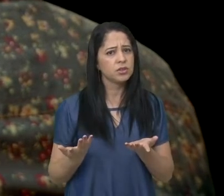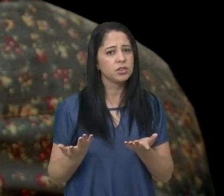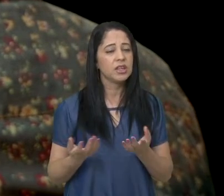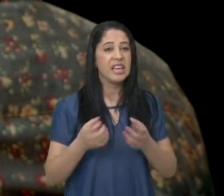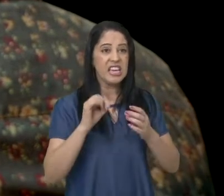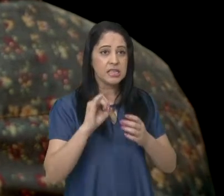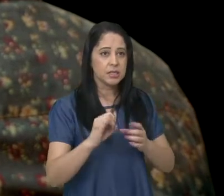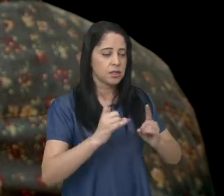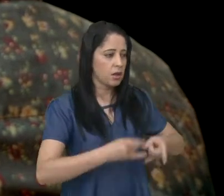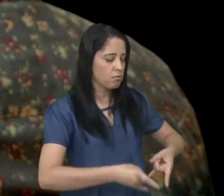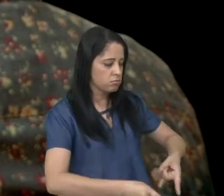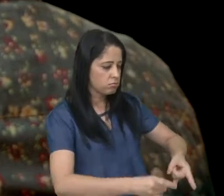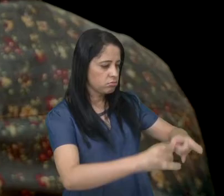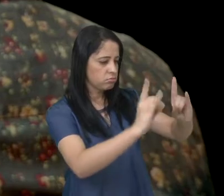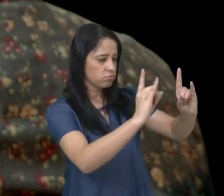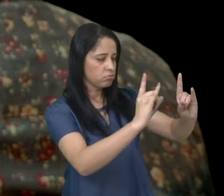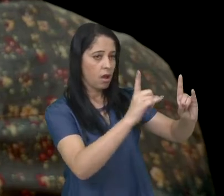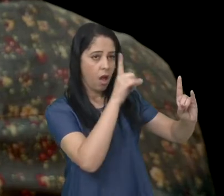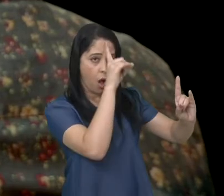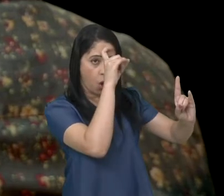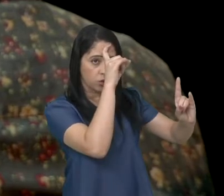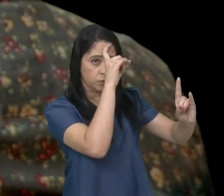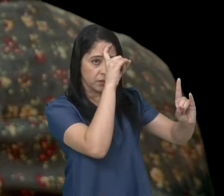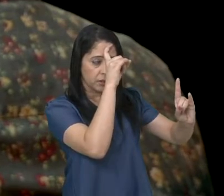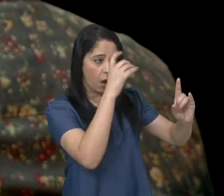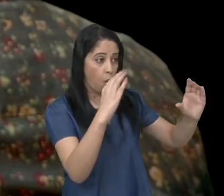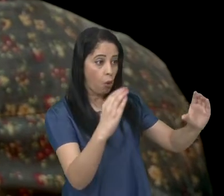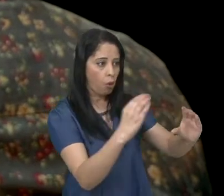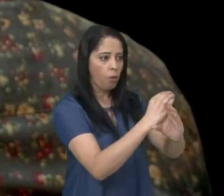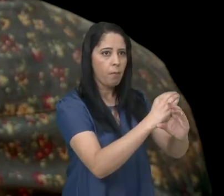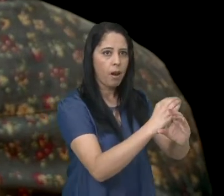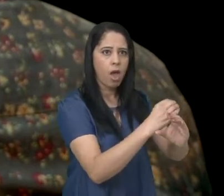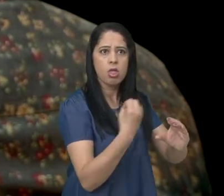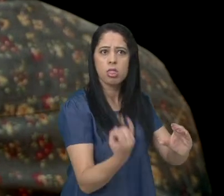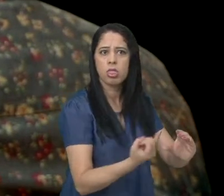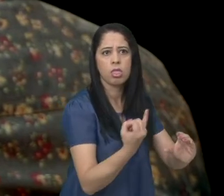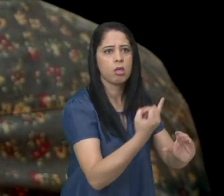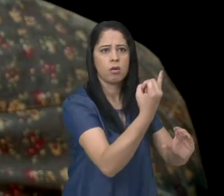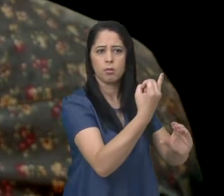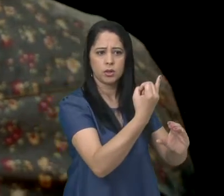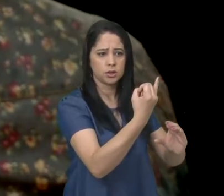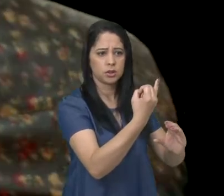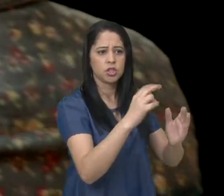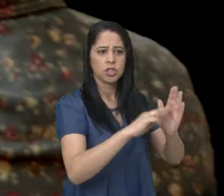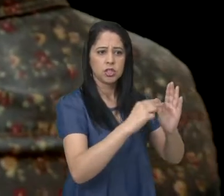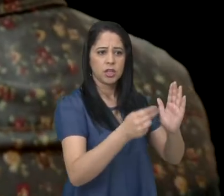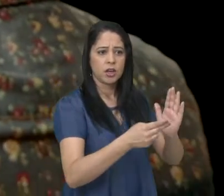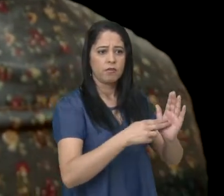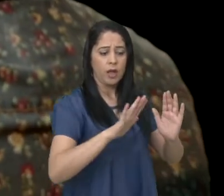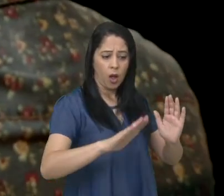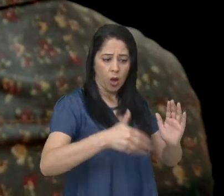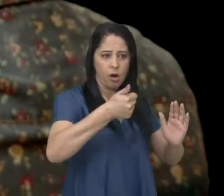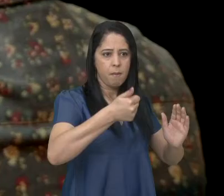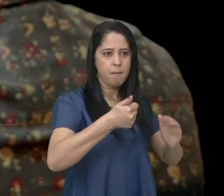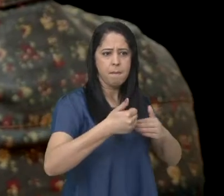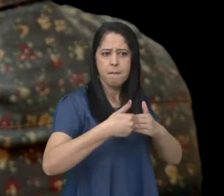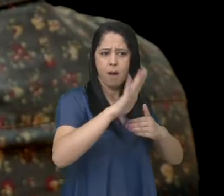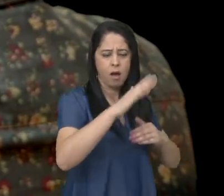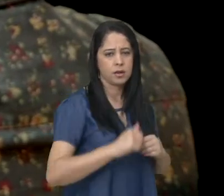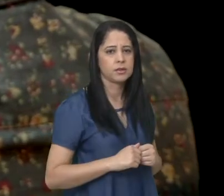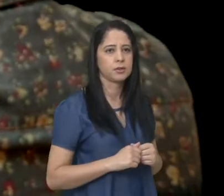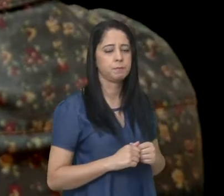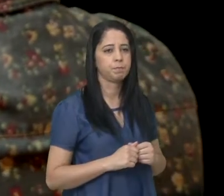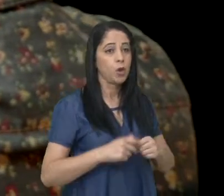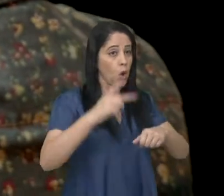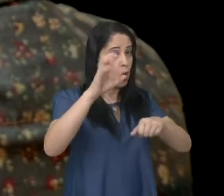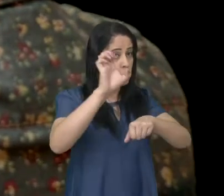um hospital da mulher, é fundamental. Eu acho que é um salto de qualidade que a gente dá. Nós temos um no estado, era